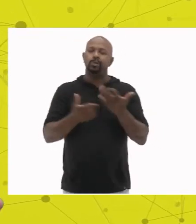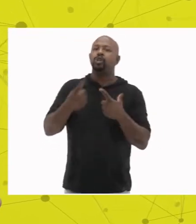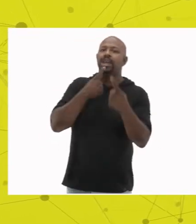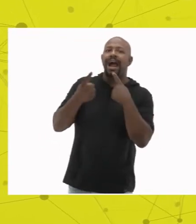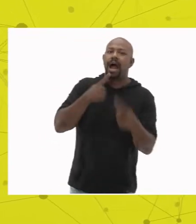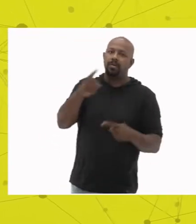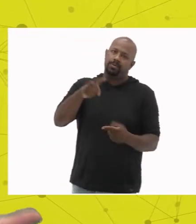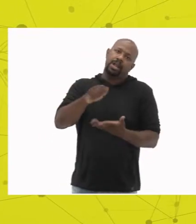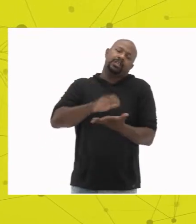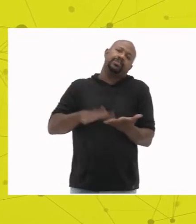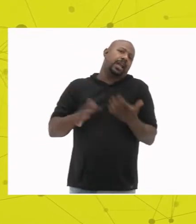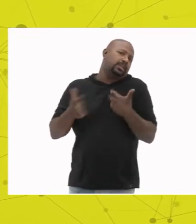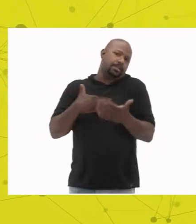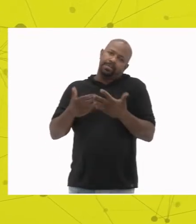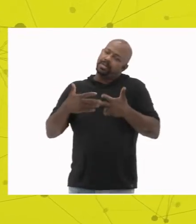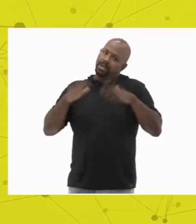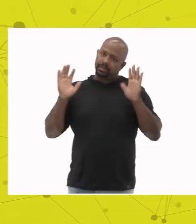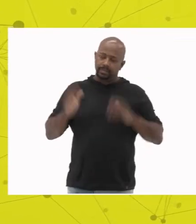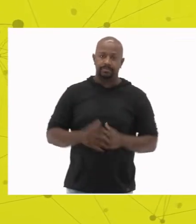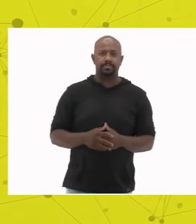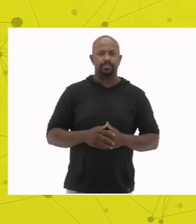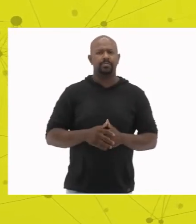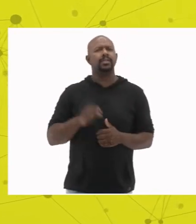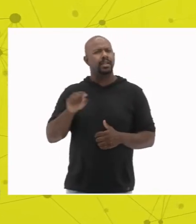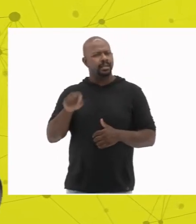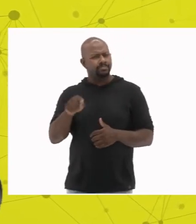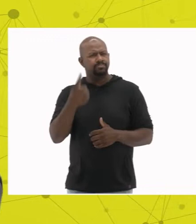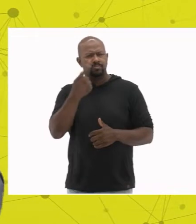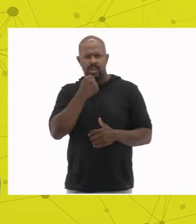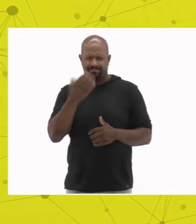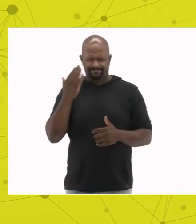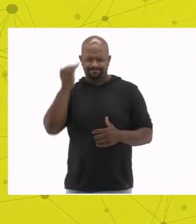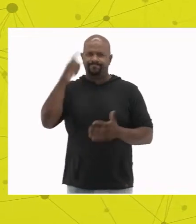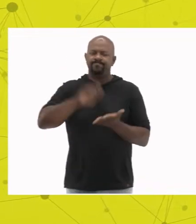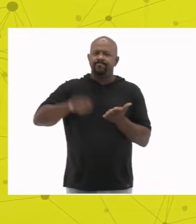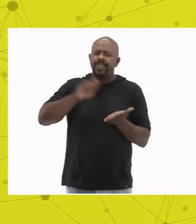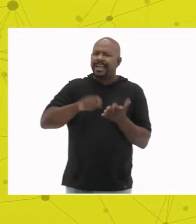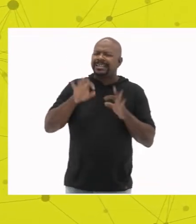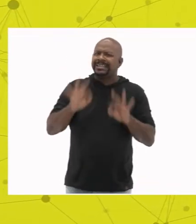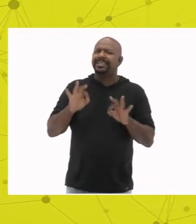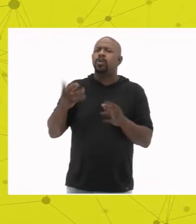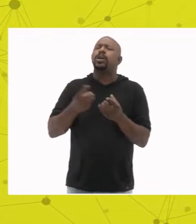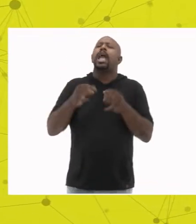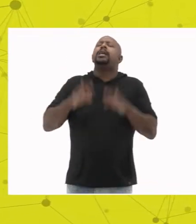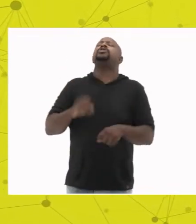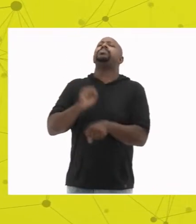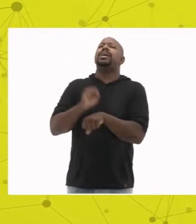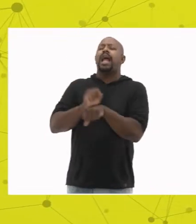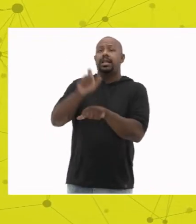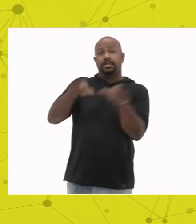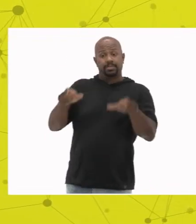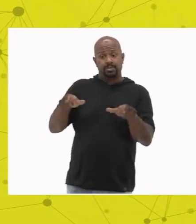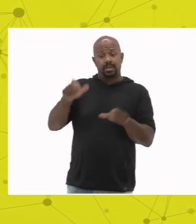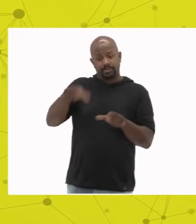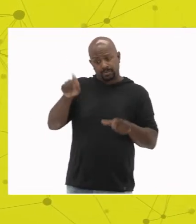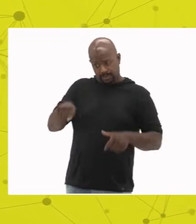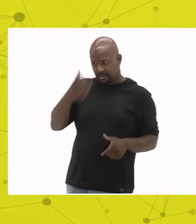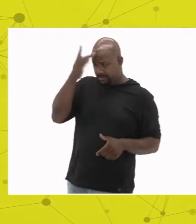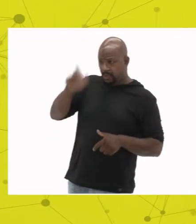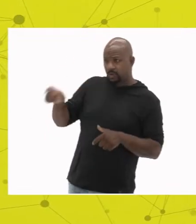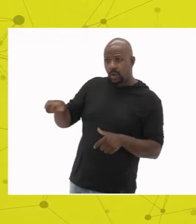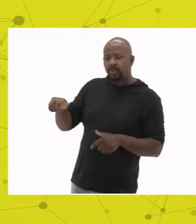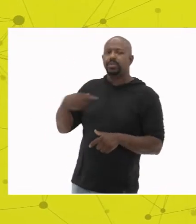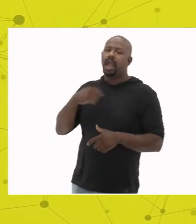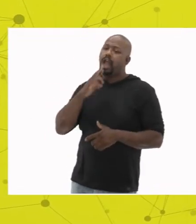da atividade, seja essa qual for. Steve Levitt resume muito bem o que devemos esperar das pessoas. As pessoas são pessoas